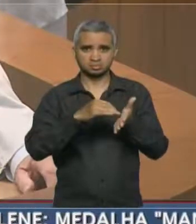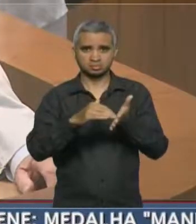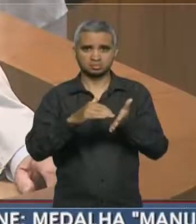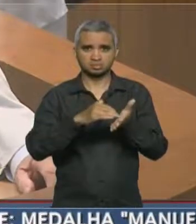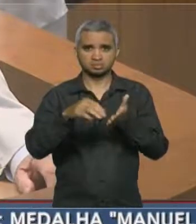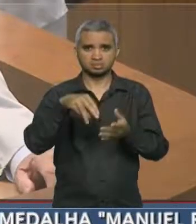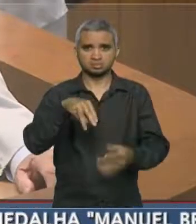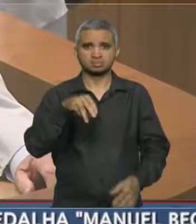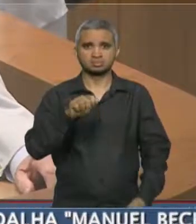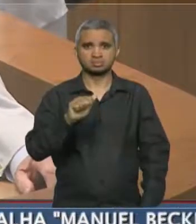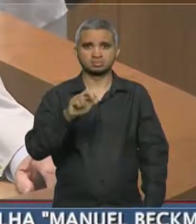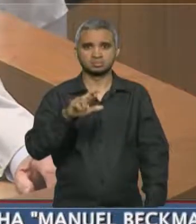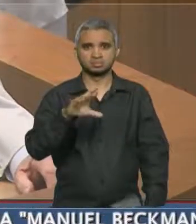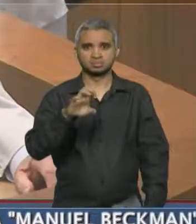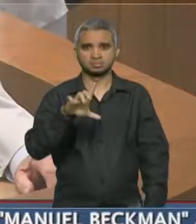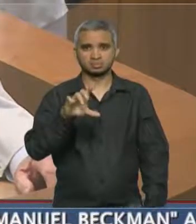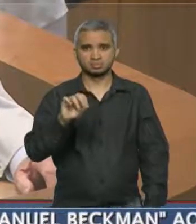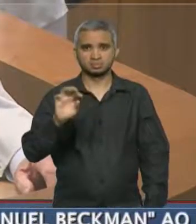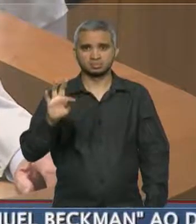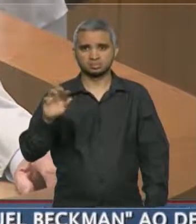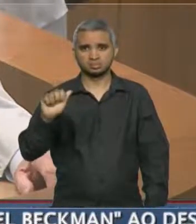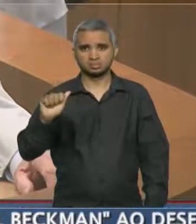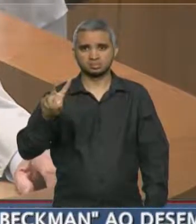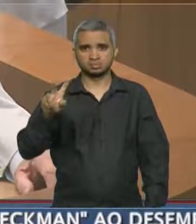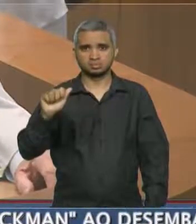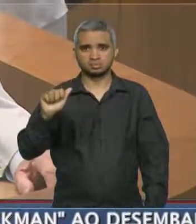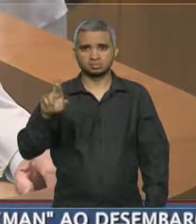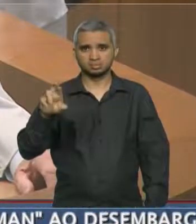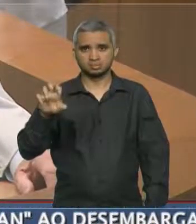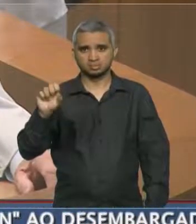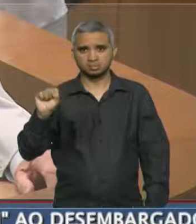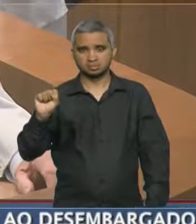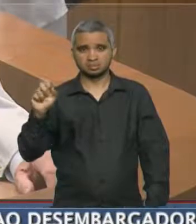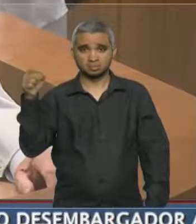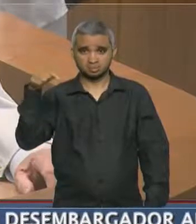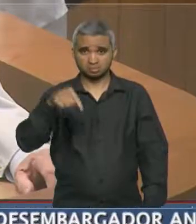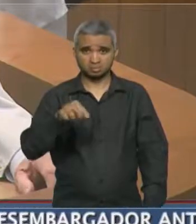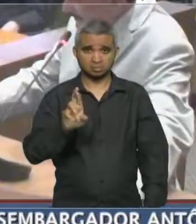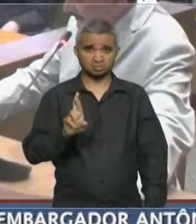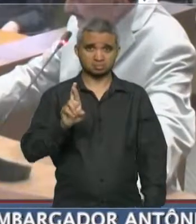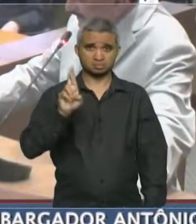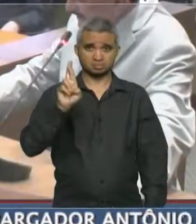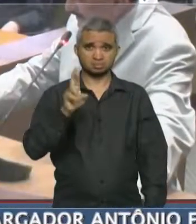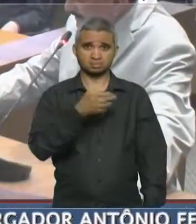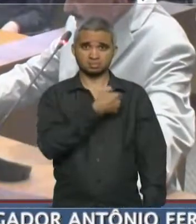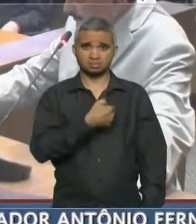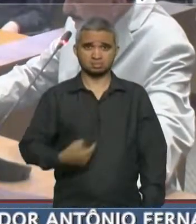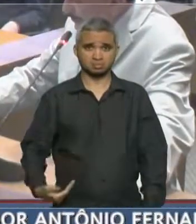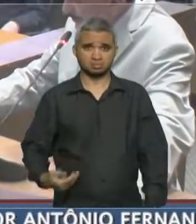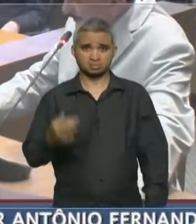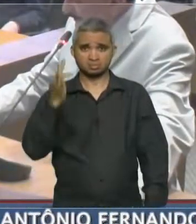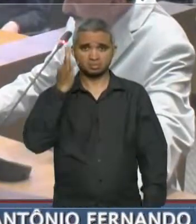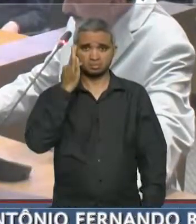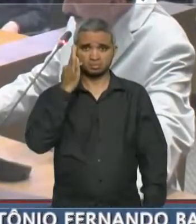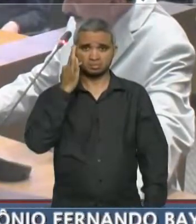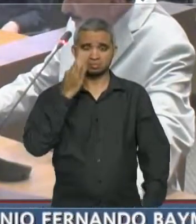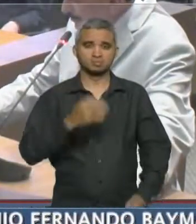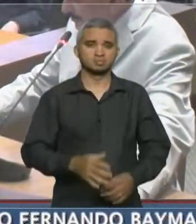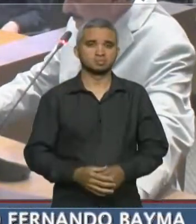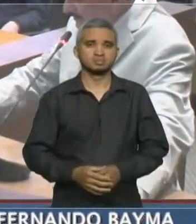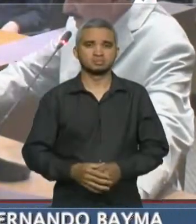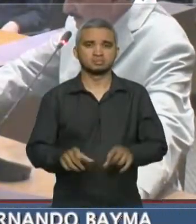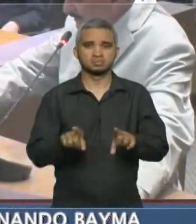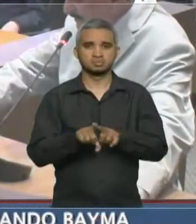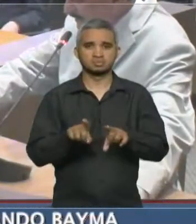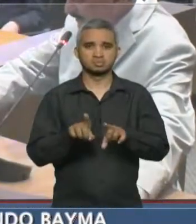Tavares, representando o senhor governador Flávio Dino, excelentíssimo senhor desembargador,